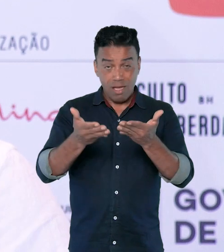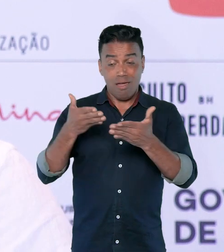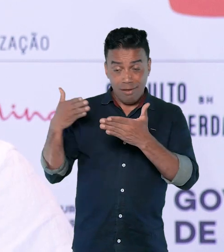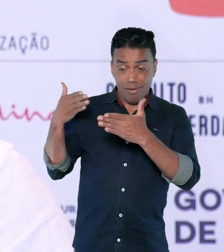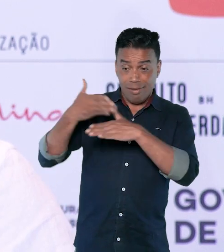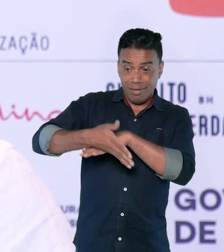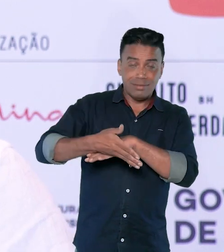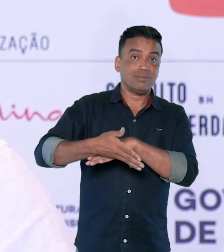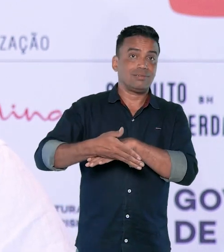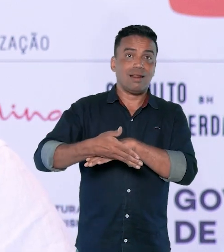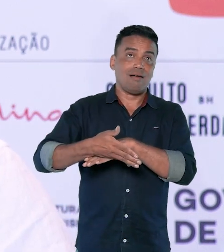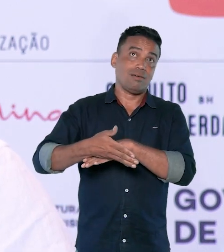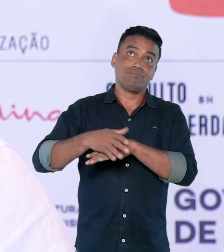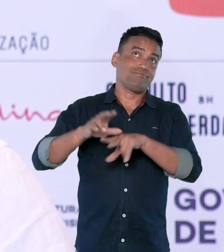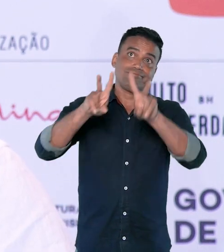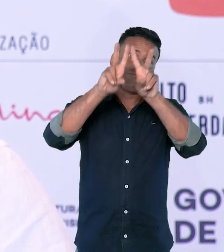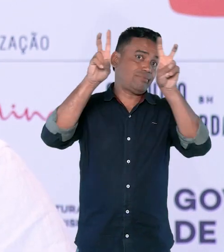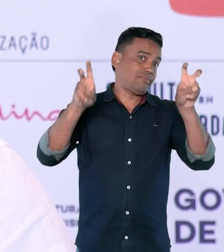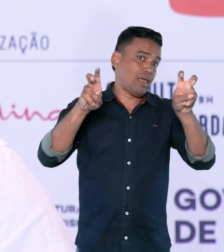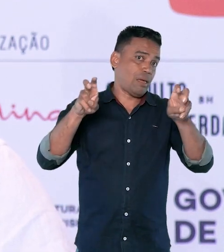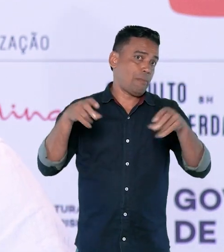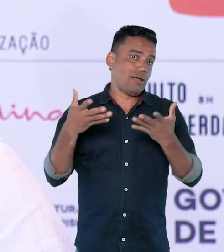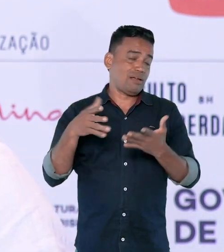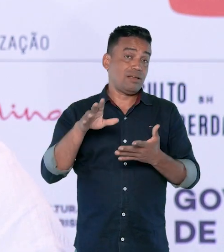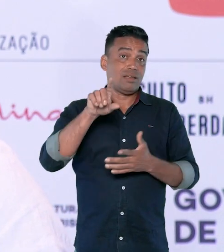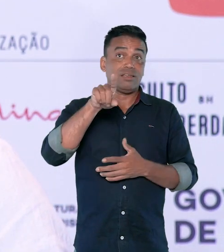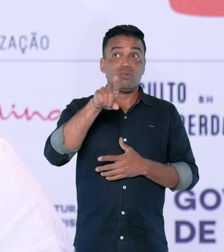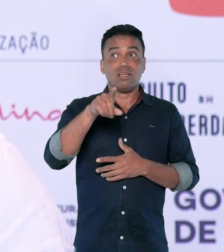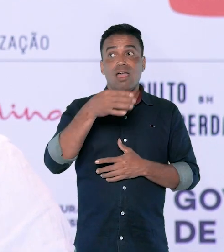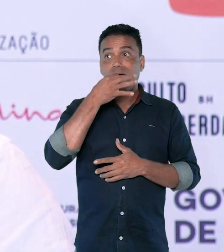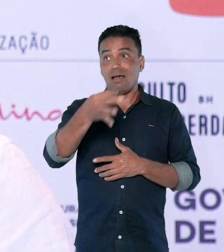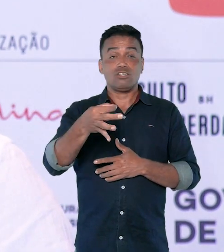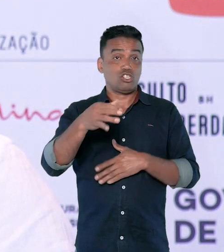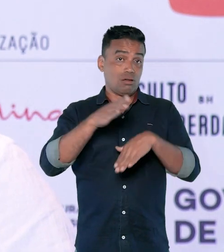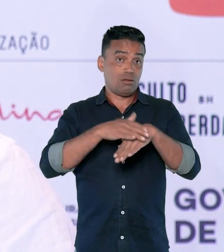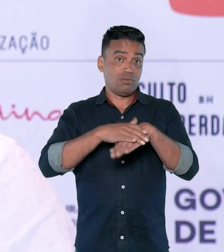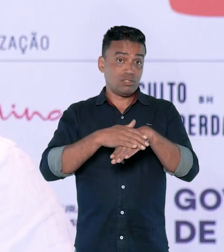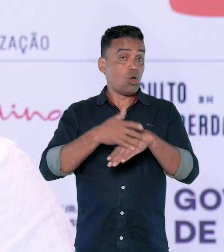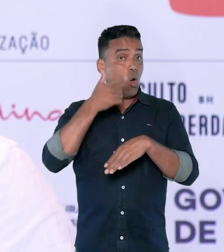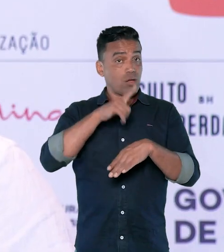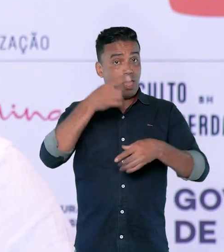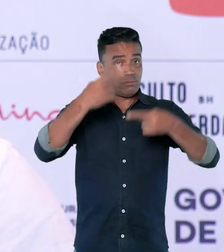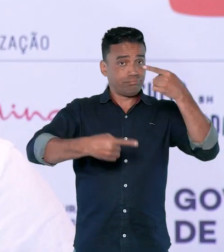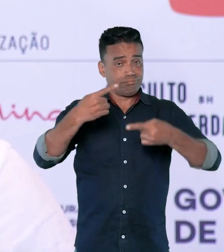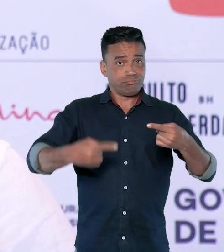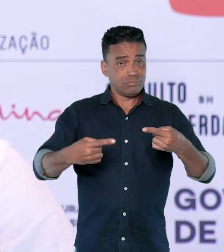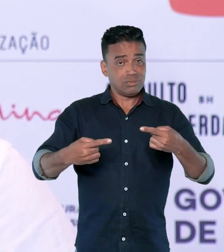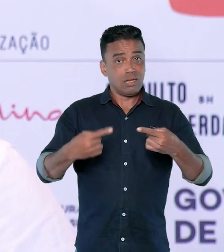entra num determinado tema em que você não se acha no direito de discutir, e